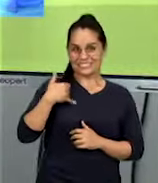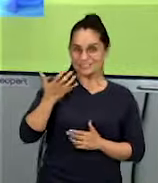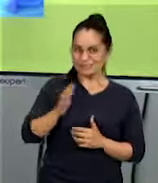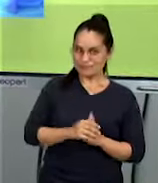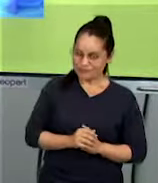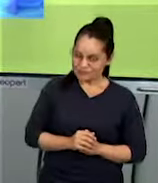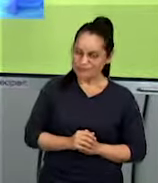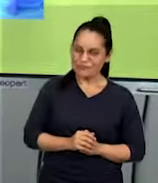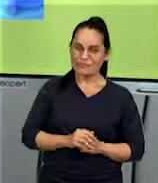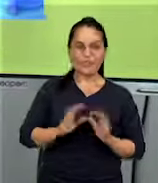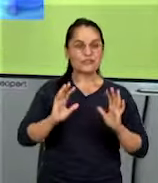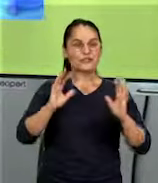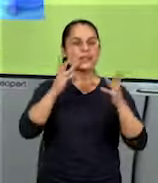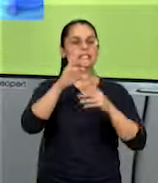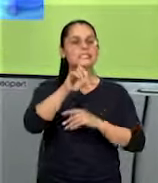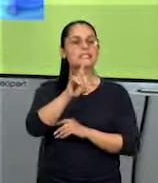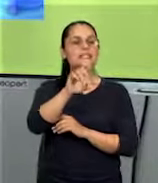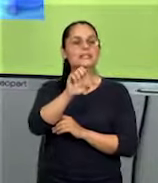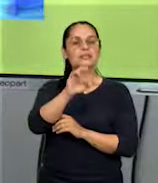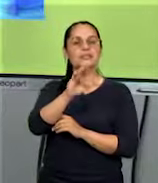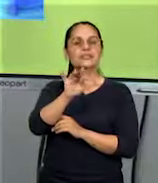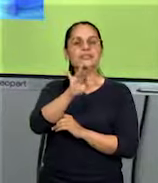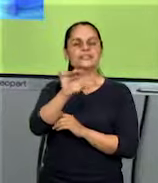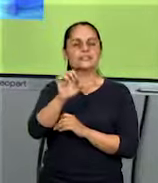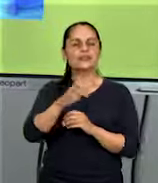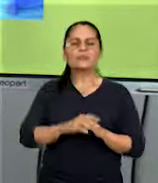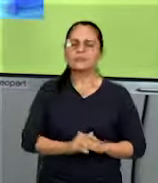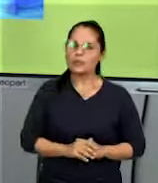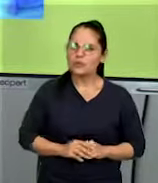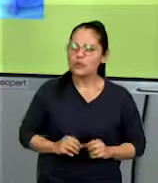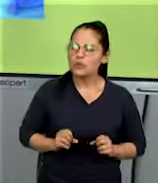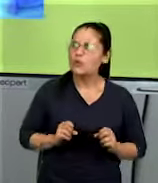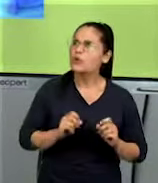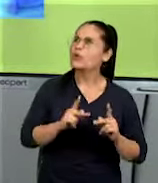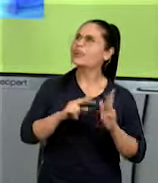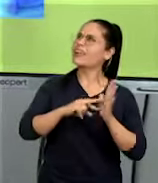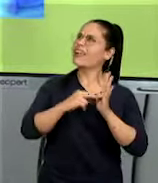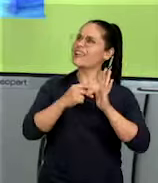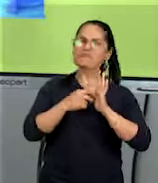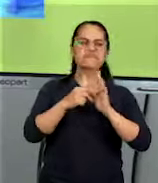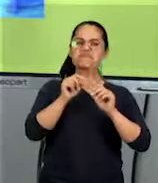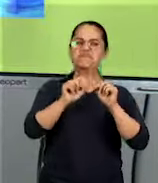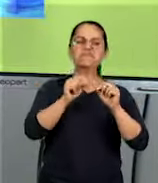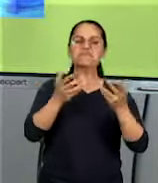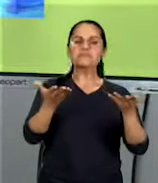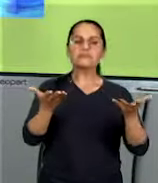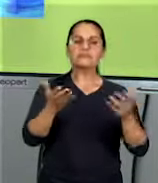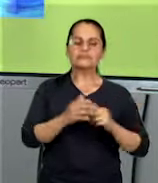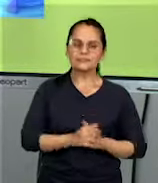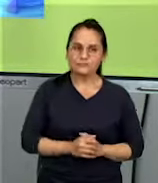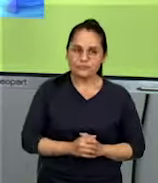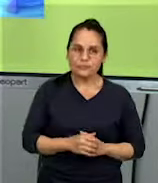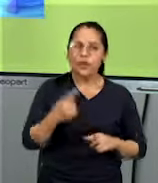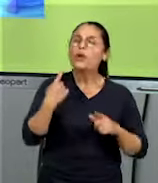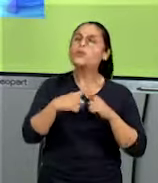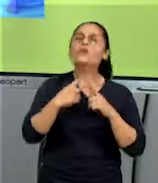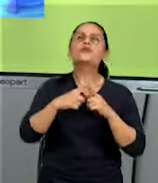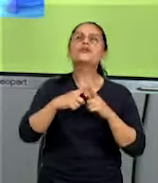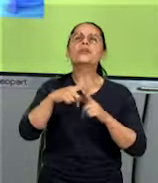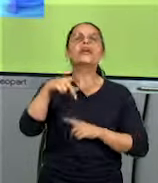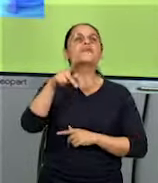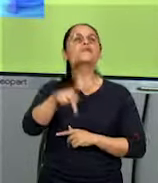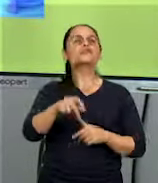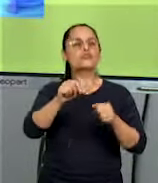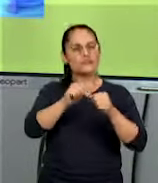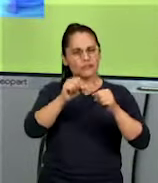de debutante. Tá bom, mas o que quer dizer uma festa de 15 anos? Por que as pessoas fazem